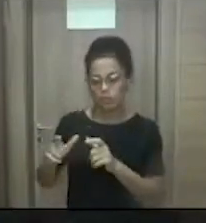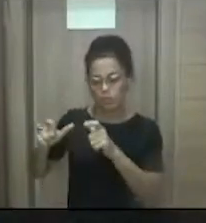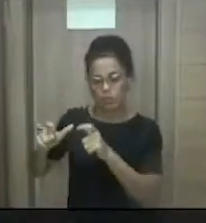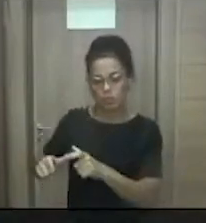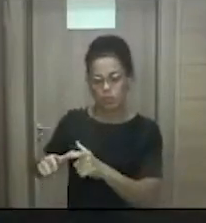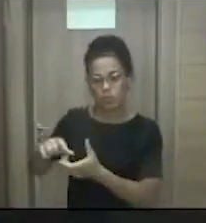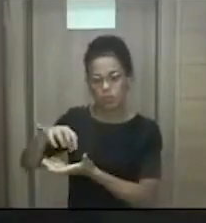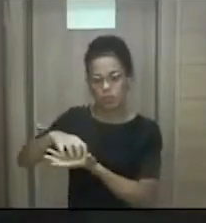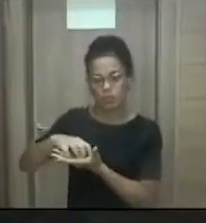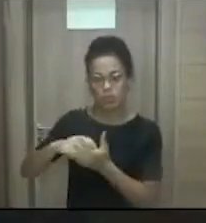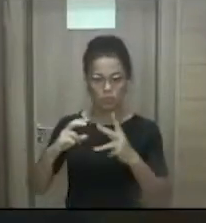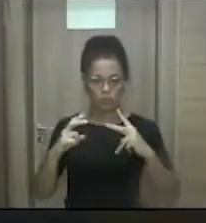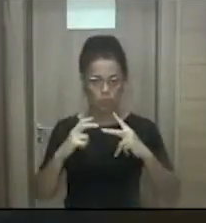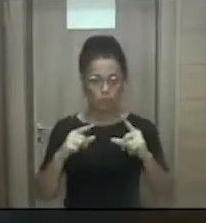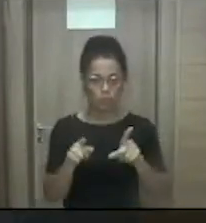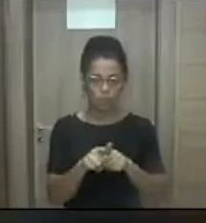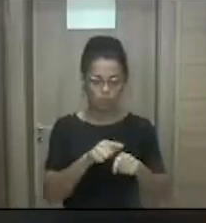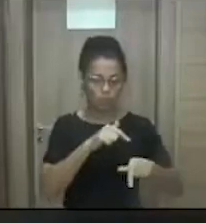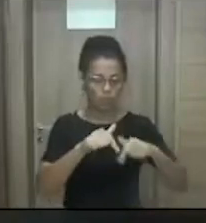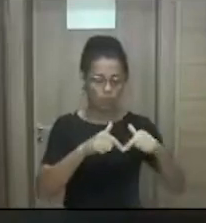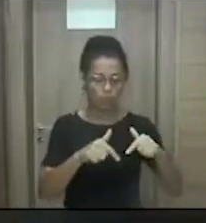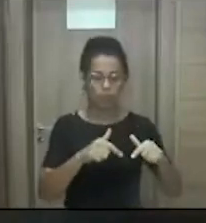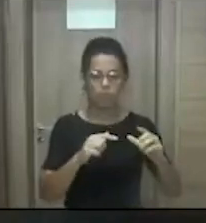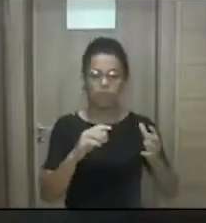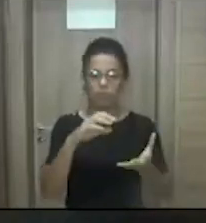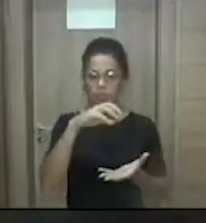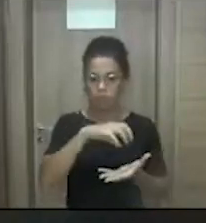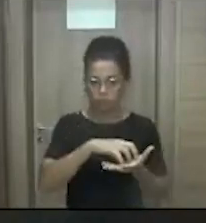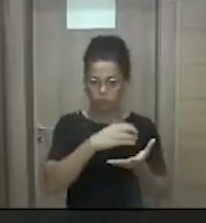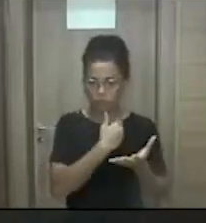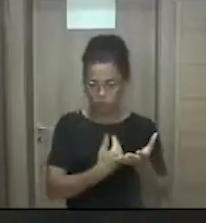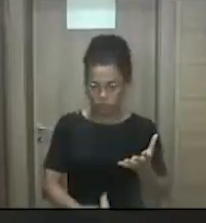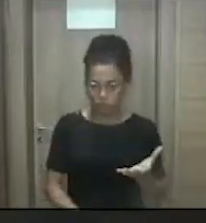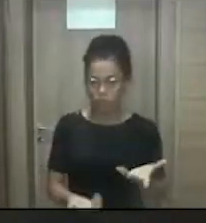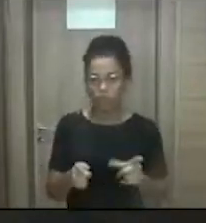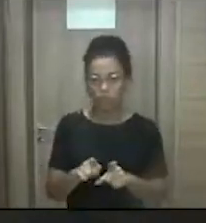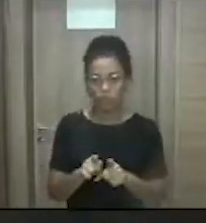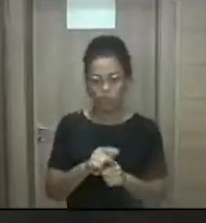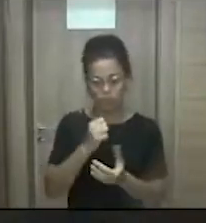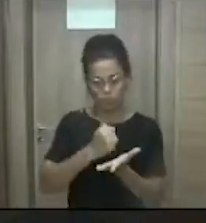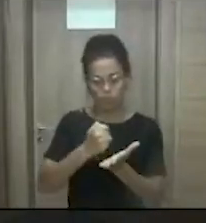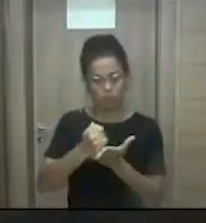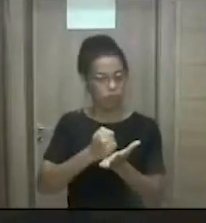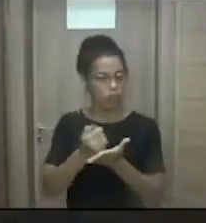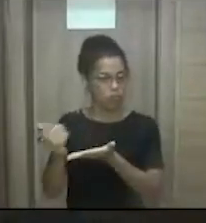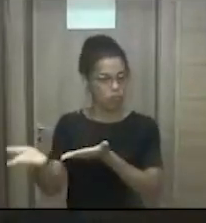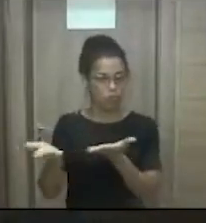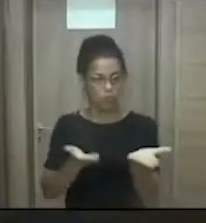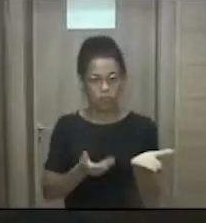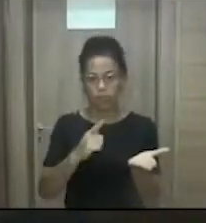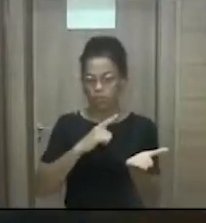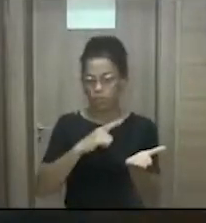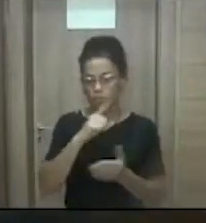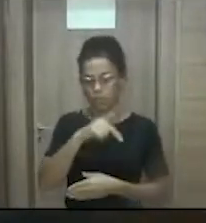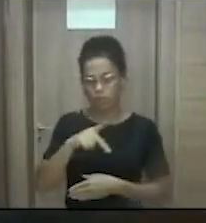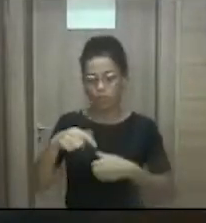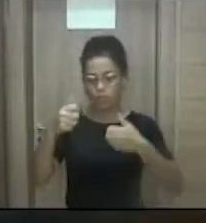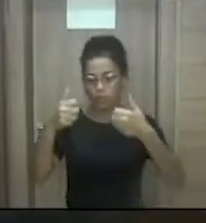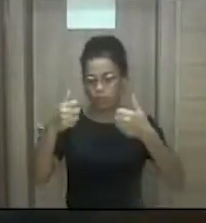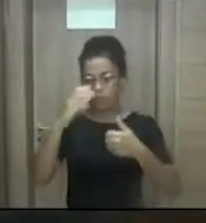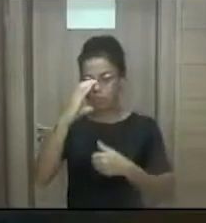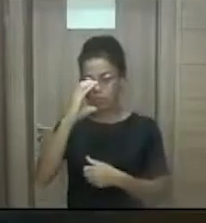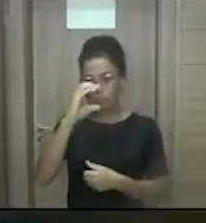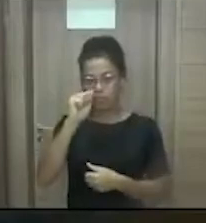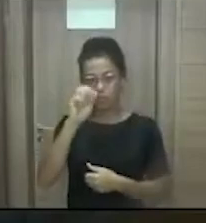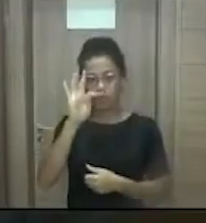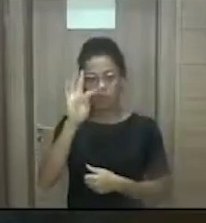setor público, então também me chamou a atenção essa etapa clínica por meio desses contratos. A professora Catarina acabou trazendo a questão anterior,